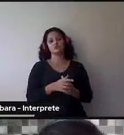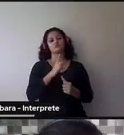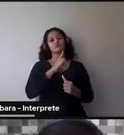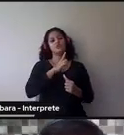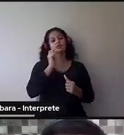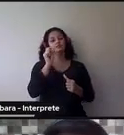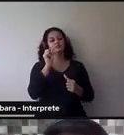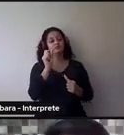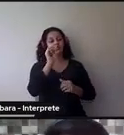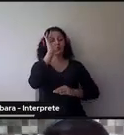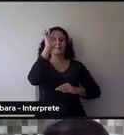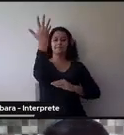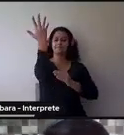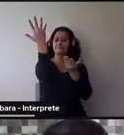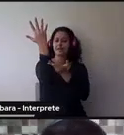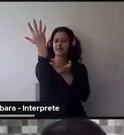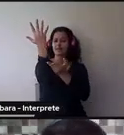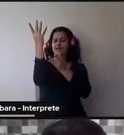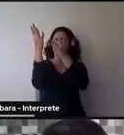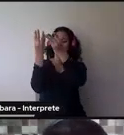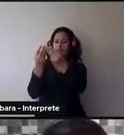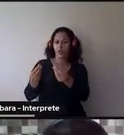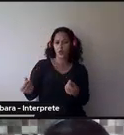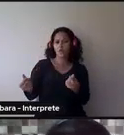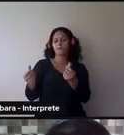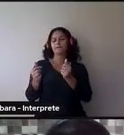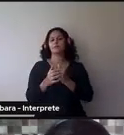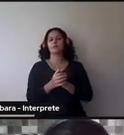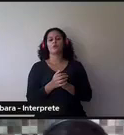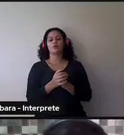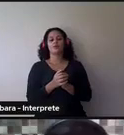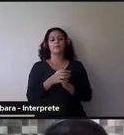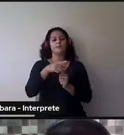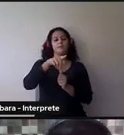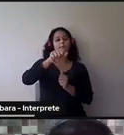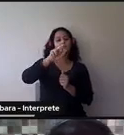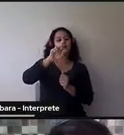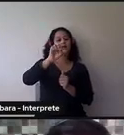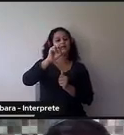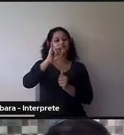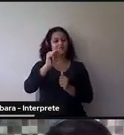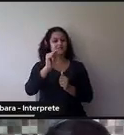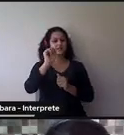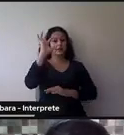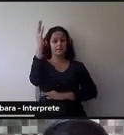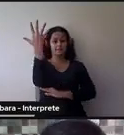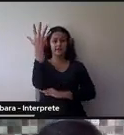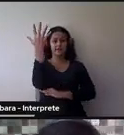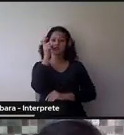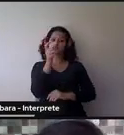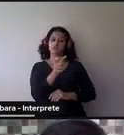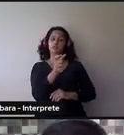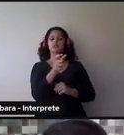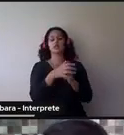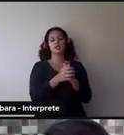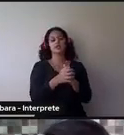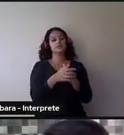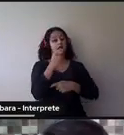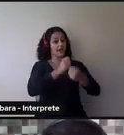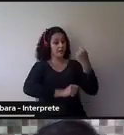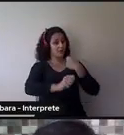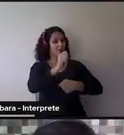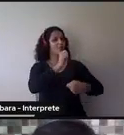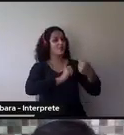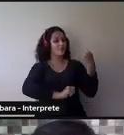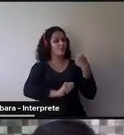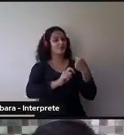de madeiras, até parasitas em plantas de interesse econômico, como, por exemplo, as seringueiras, além de também